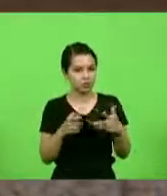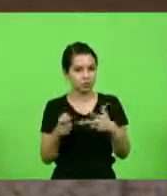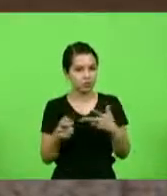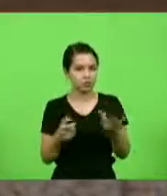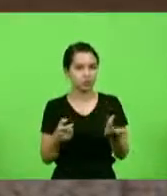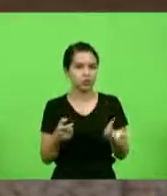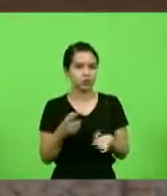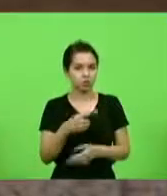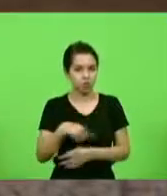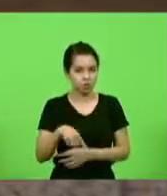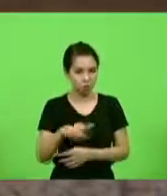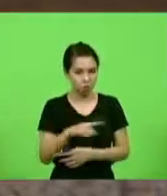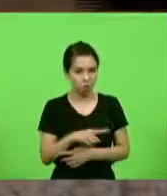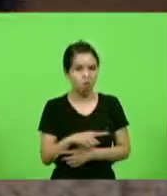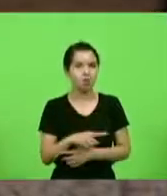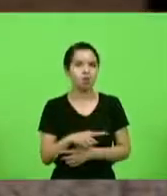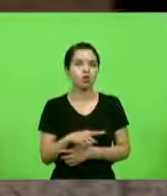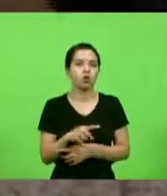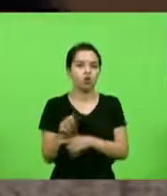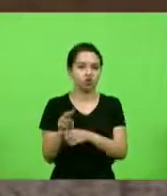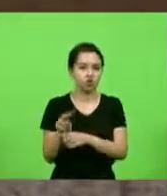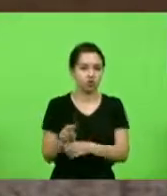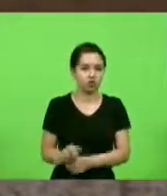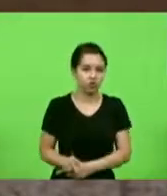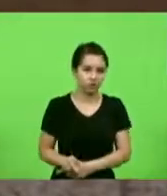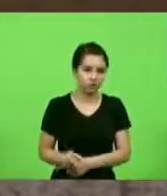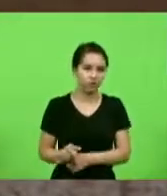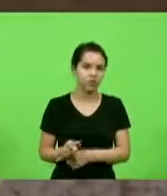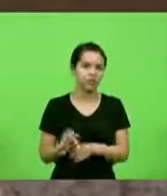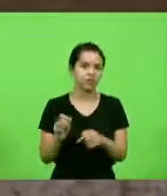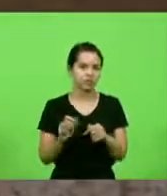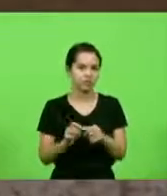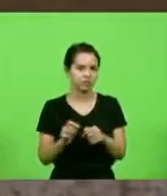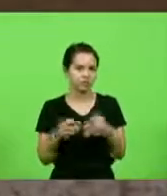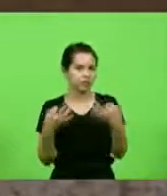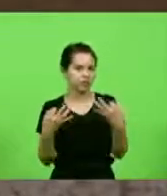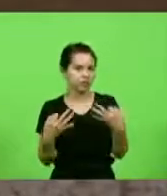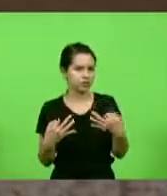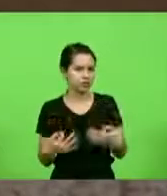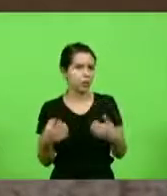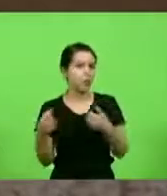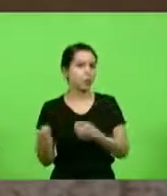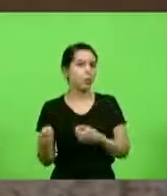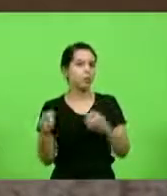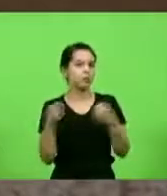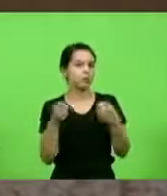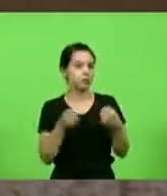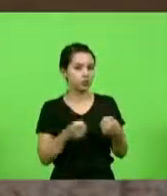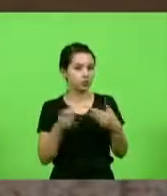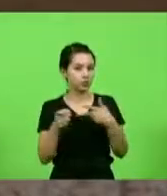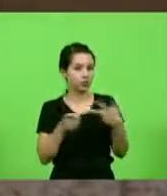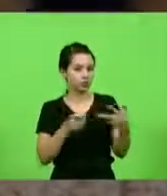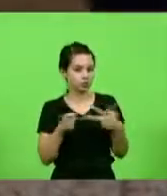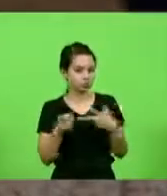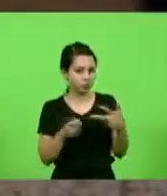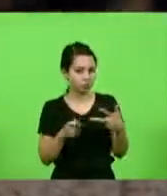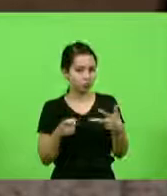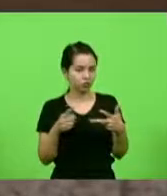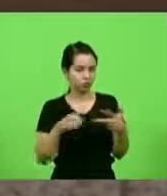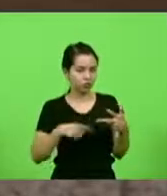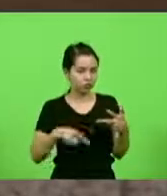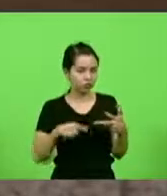para fiscalizar o Executivo, seja executado pelo Poder, inteiramente pelo Poder Executivo. A nossa função aqui é ser